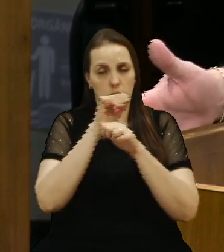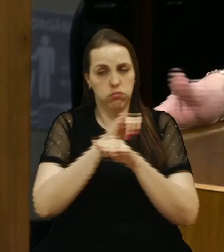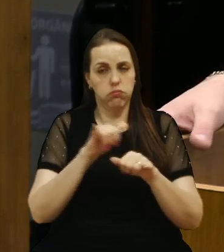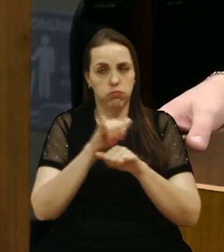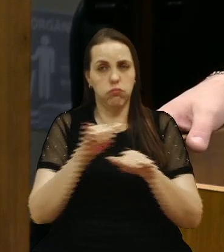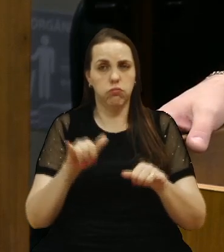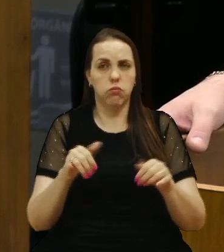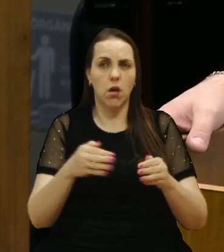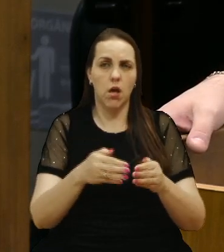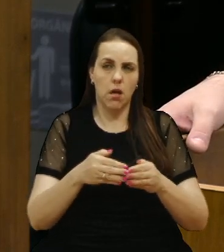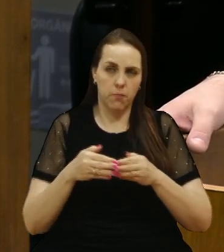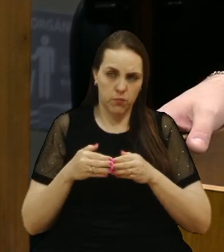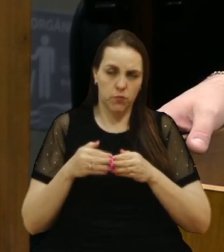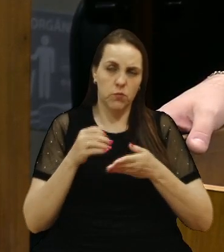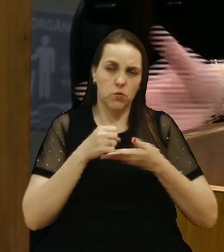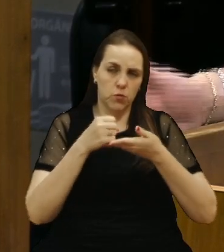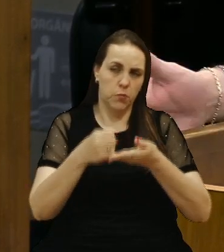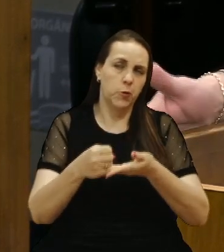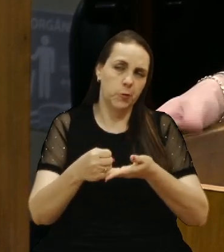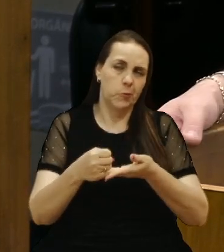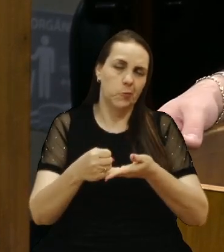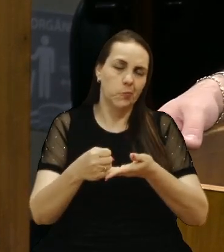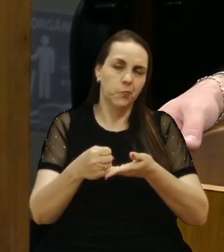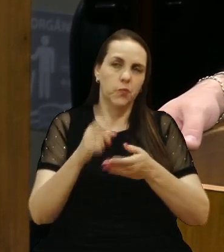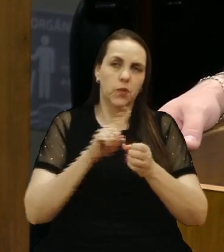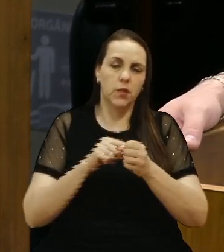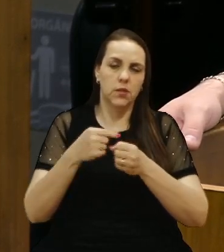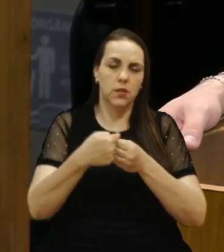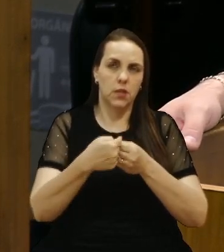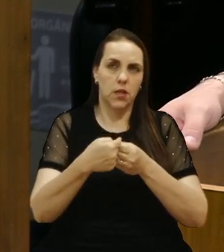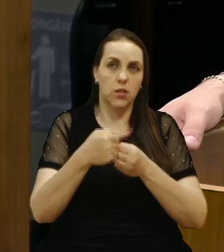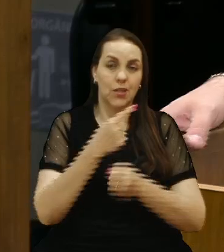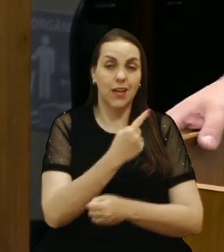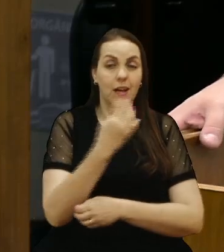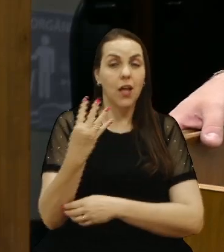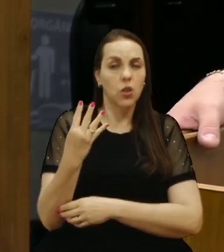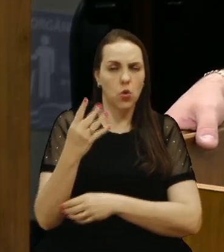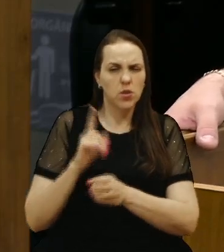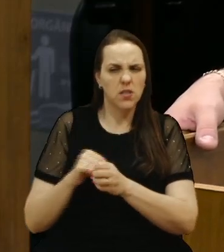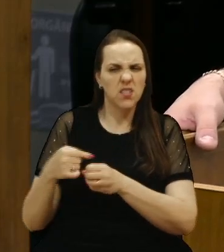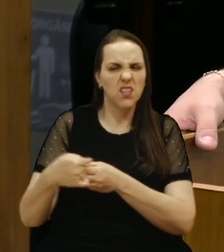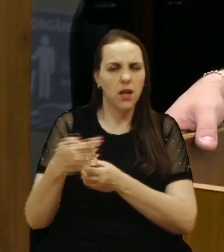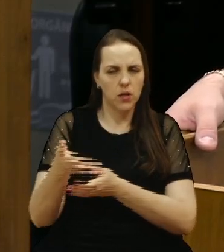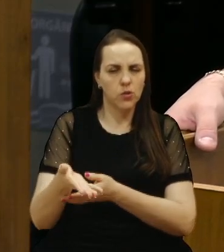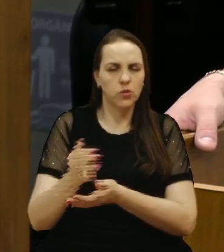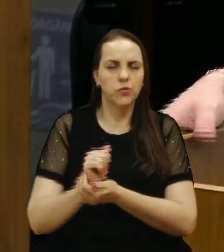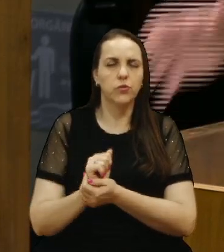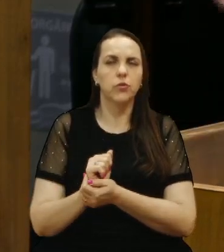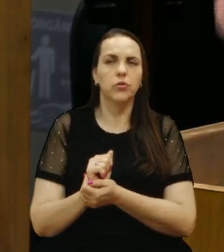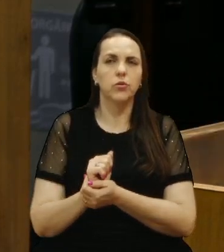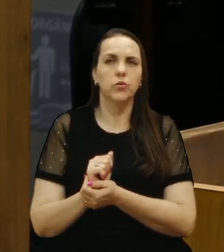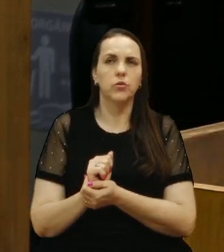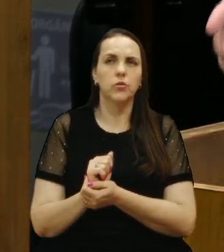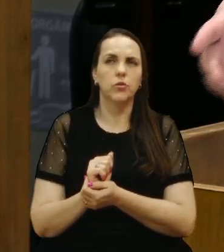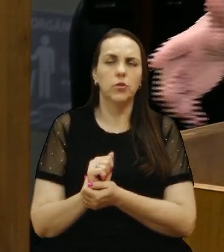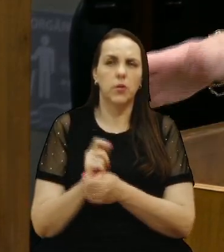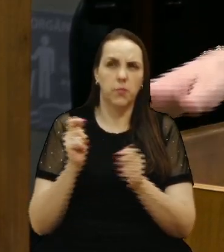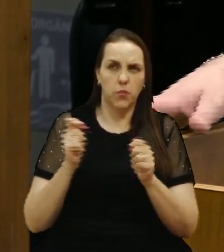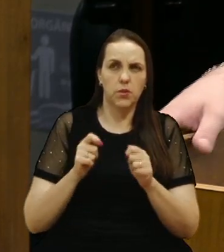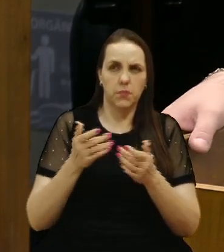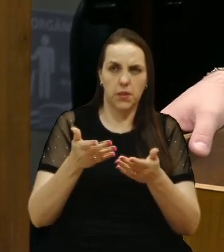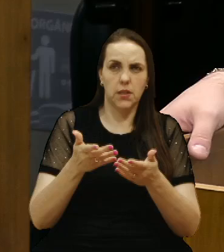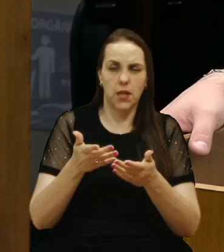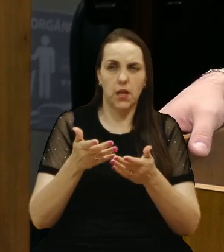essa moção de apoio nos municípios, nesses 14 municípios que estão, que possivelmente vão